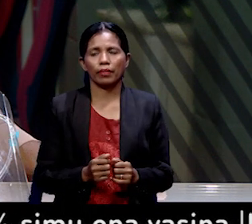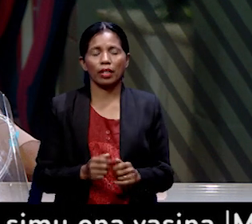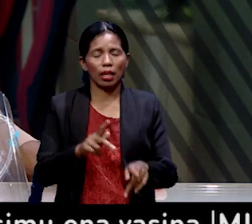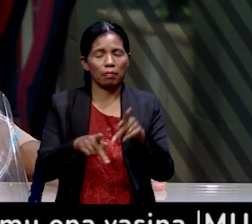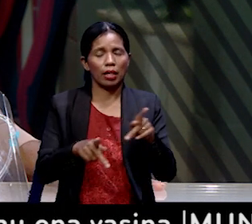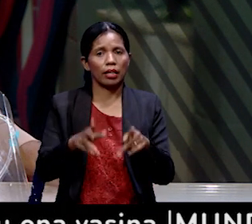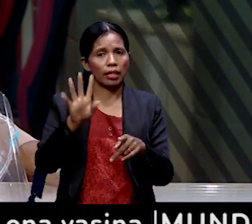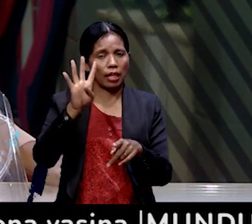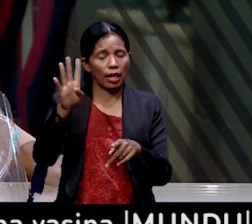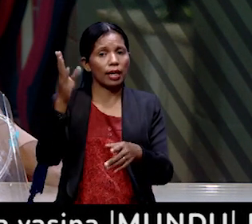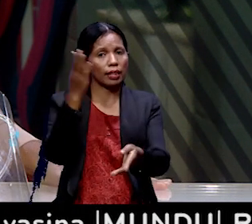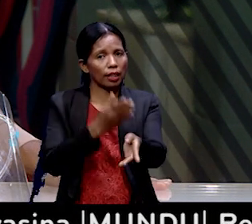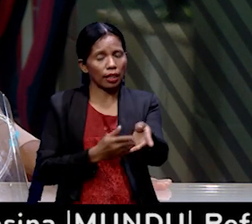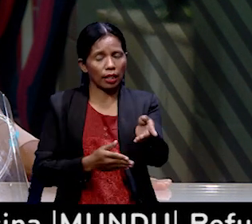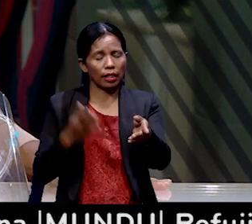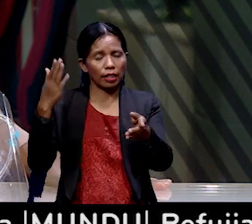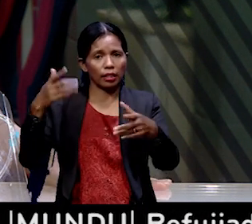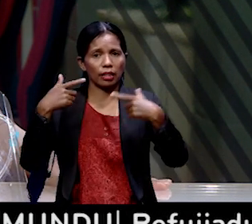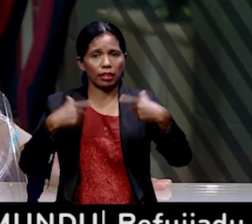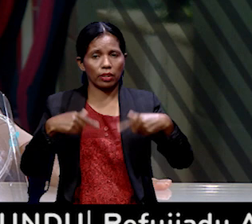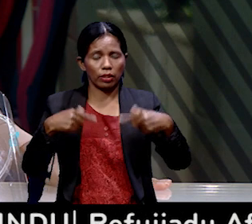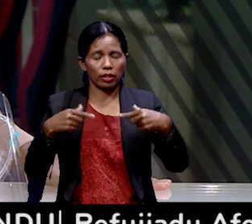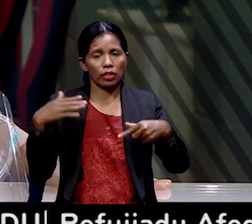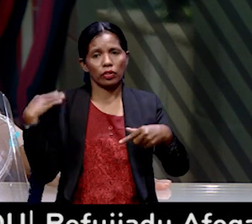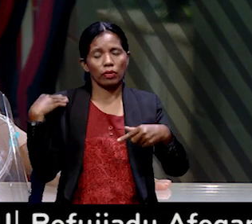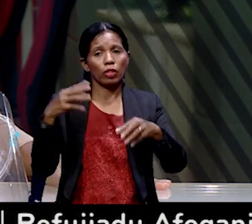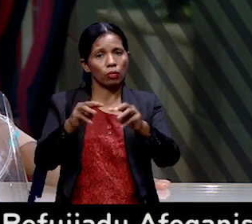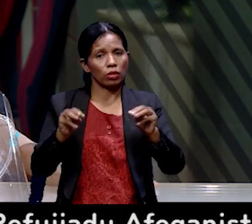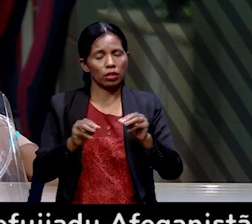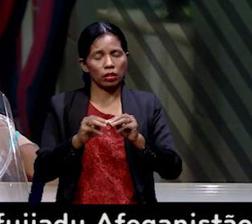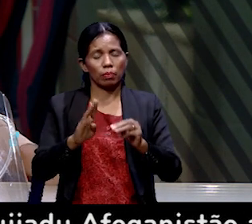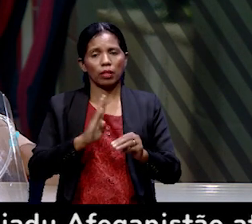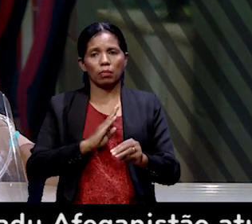entre jovem nebe acontece entre Lolo, município Baucau.